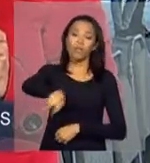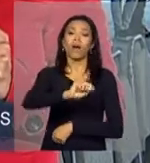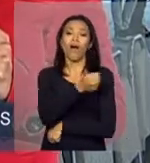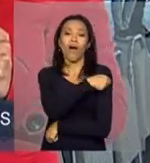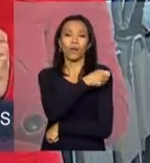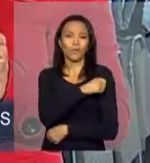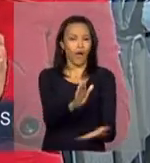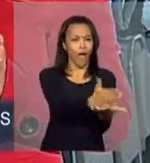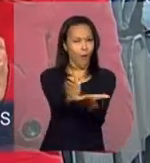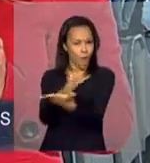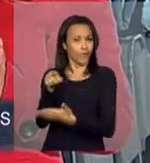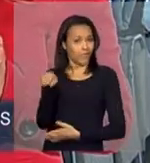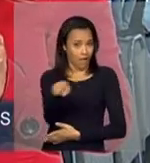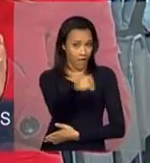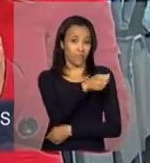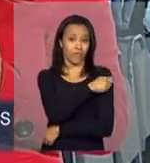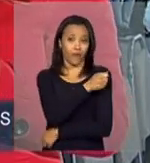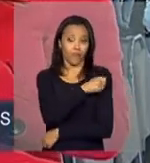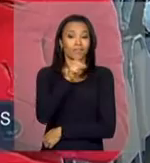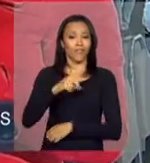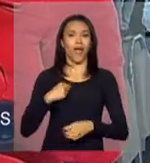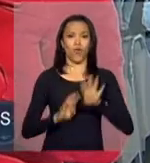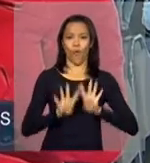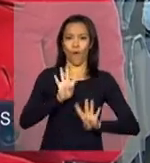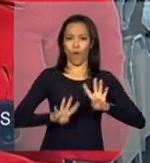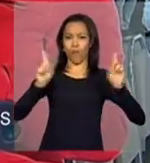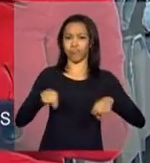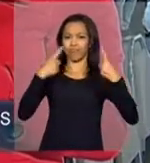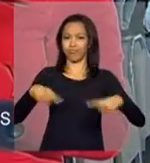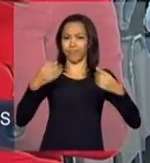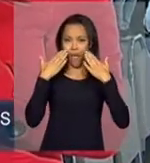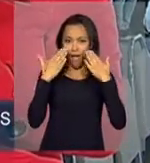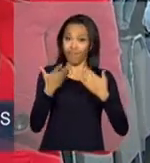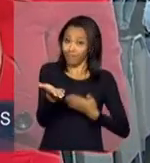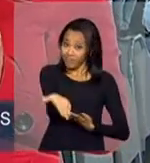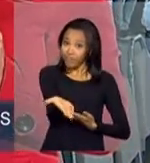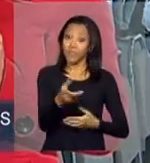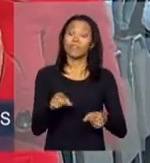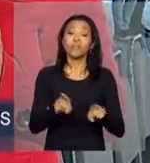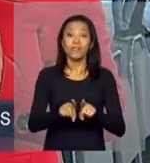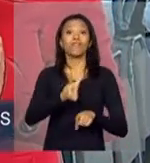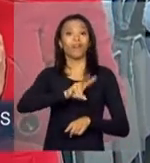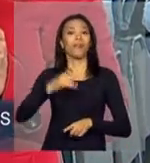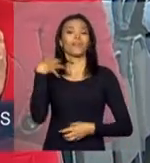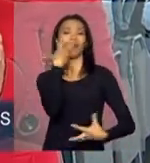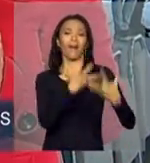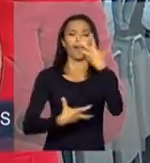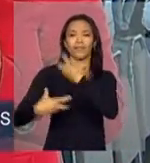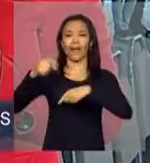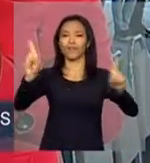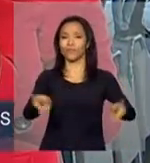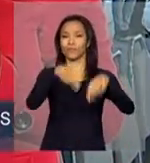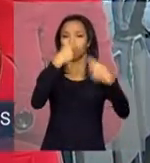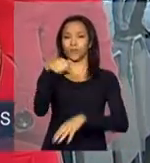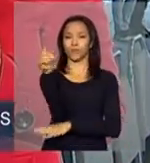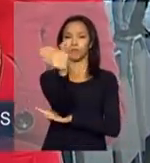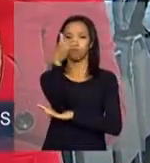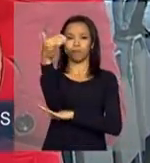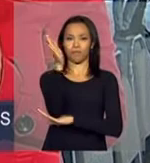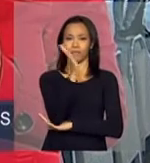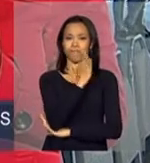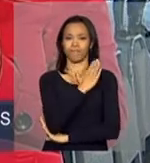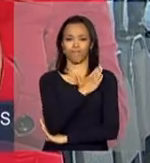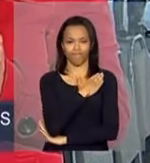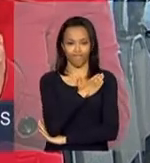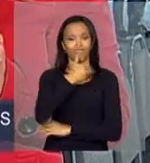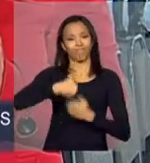alunos. Alguns deles, que fazem parte de um coral, já estão posicionados aqui no palco e vão cantar o hino nacional durante a